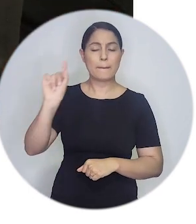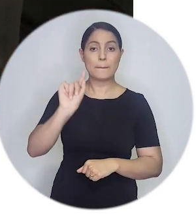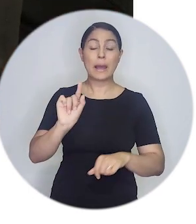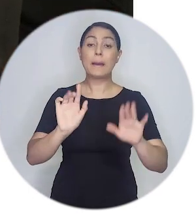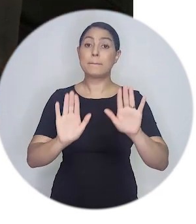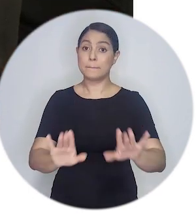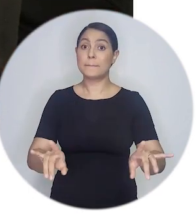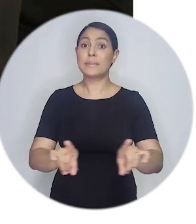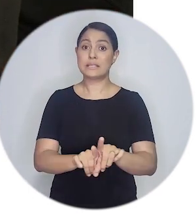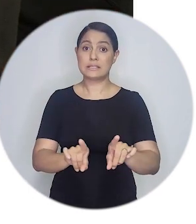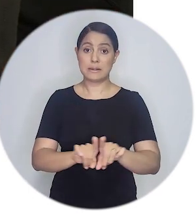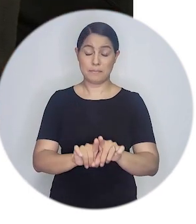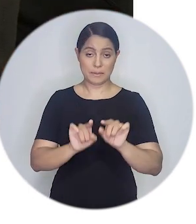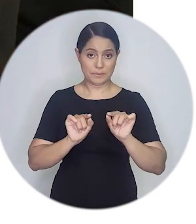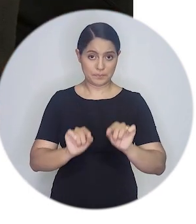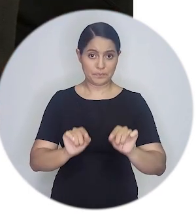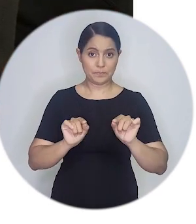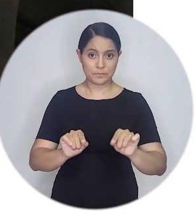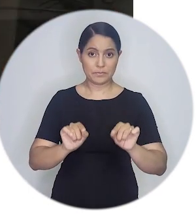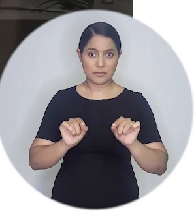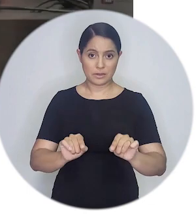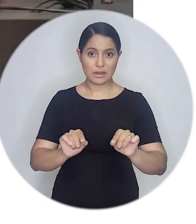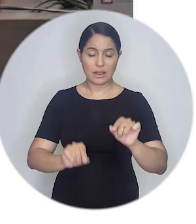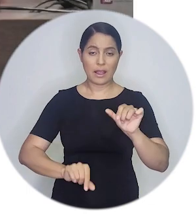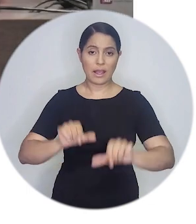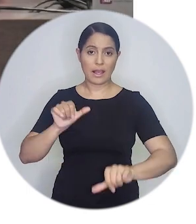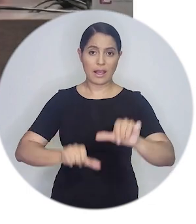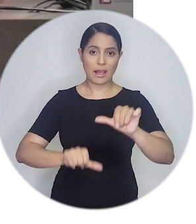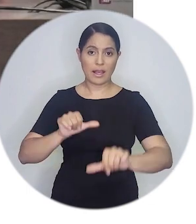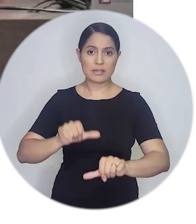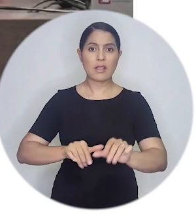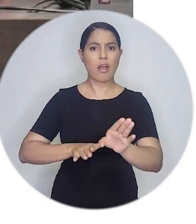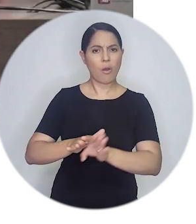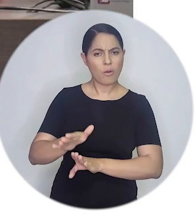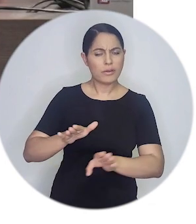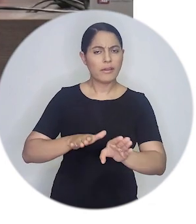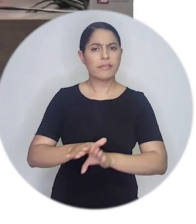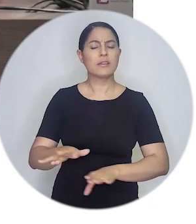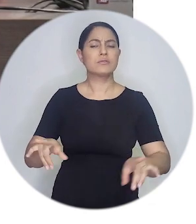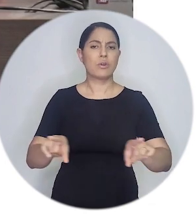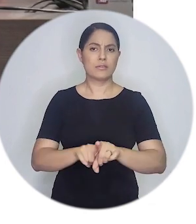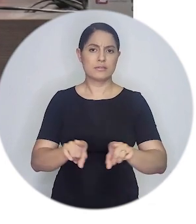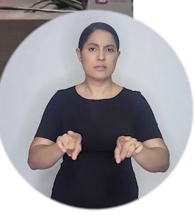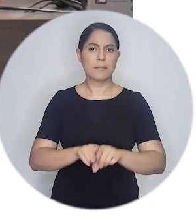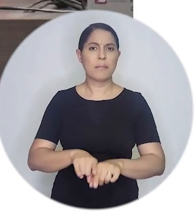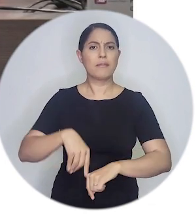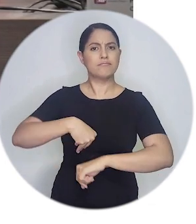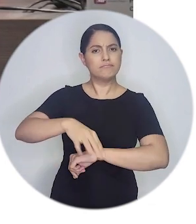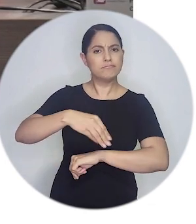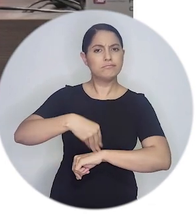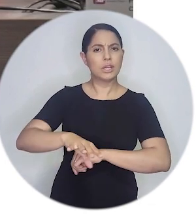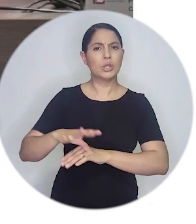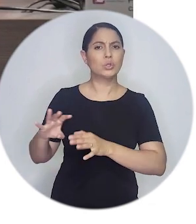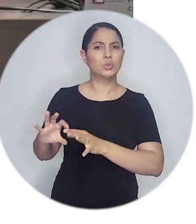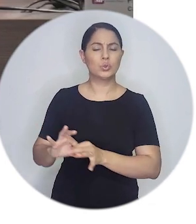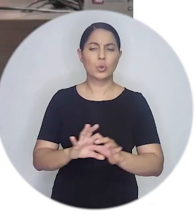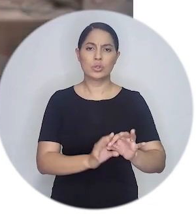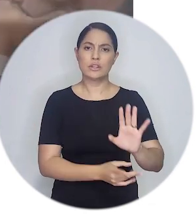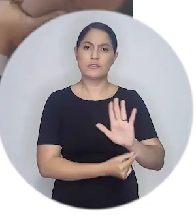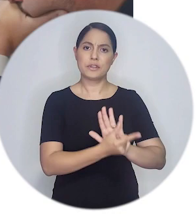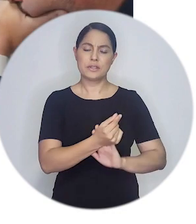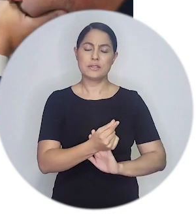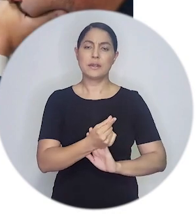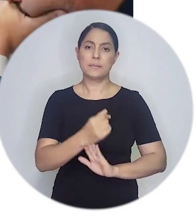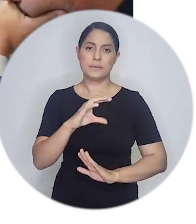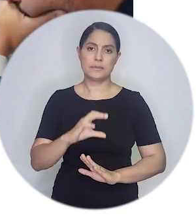procuradores do Brasil, mas também na organização de recomendações, de orientações e